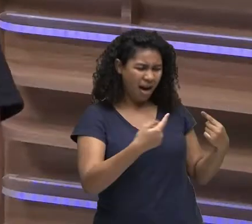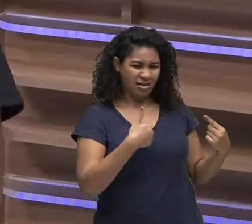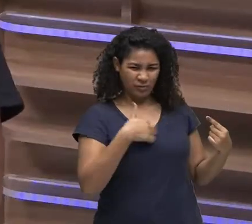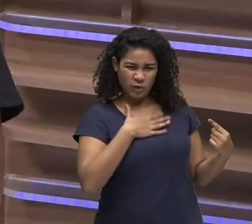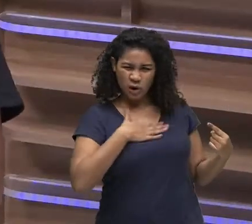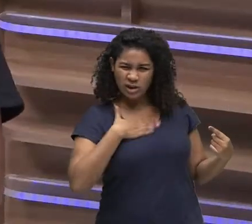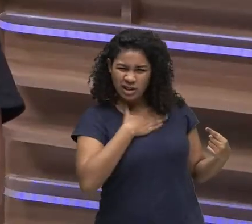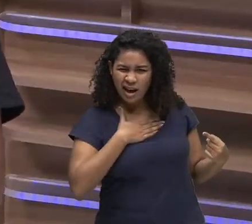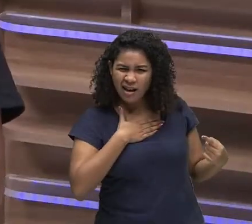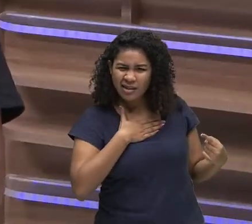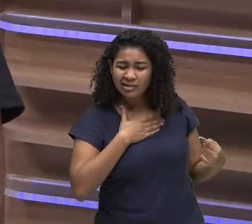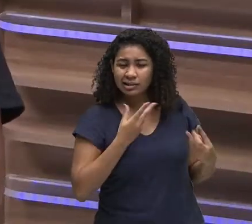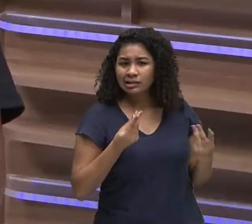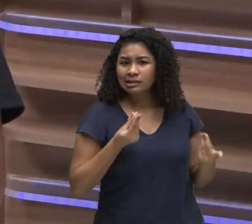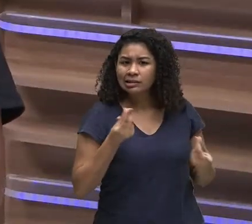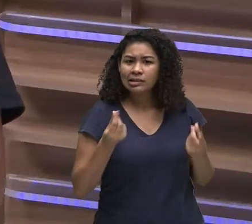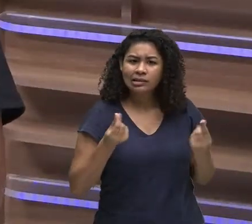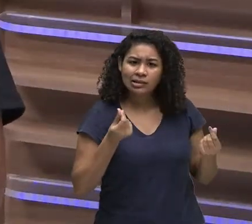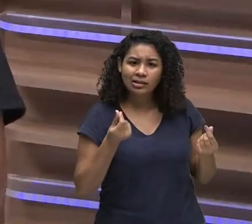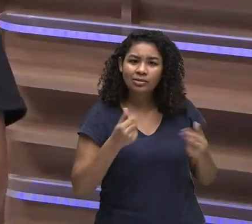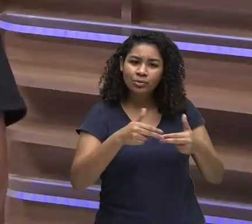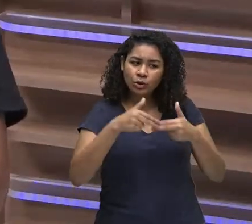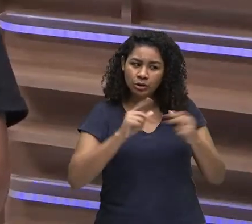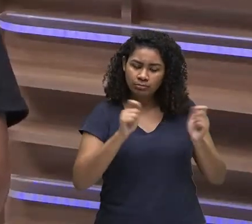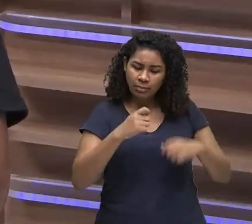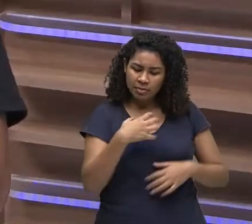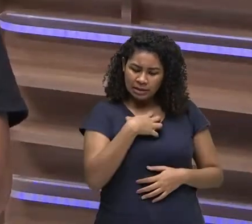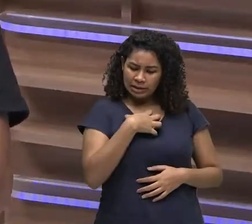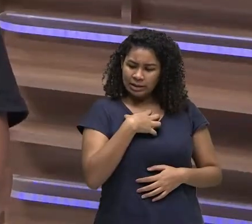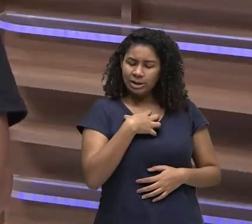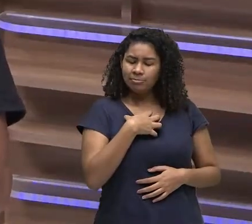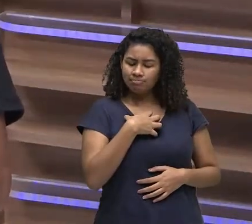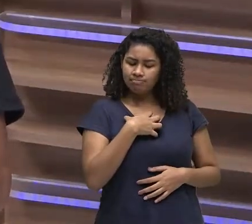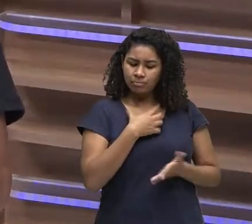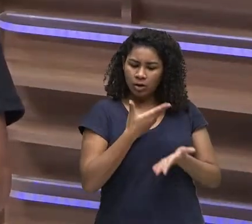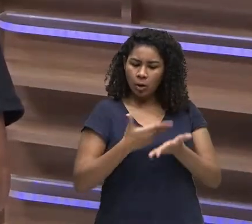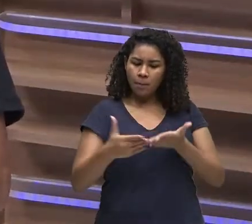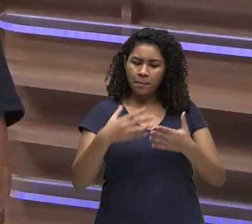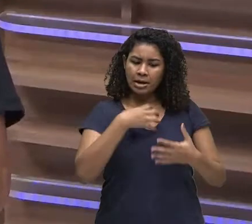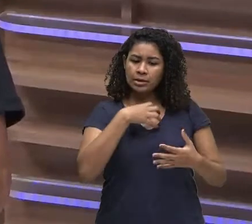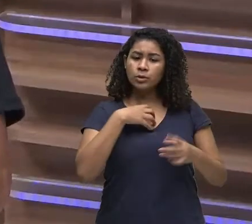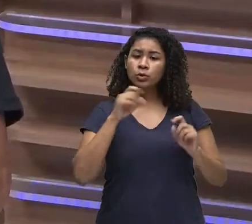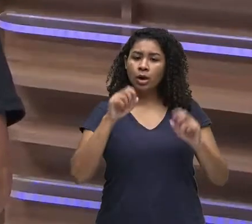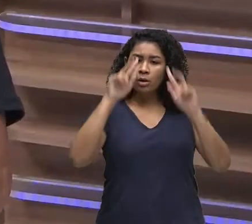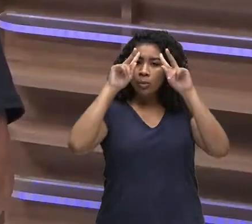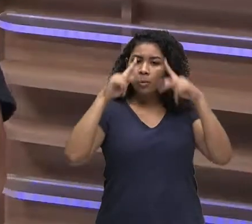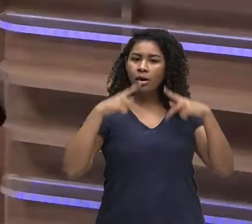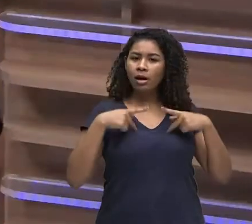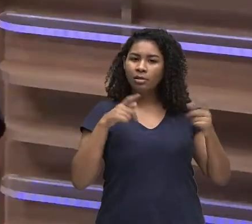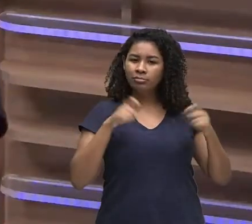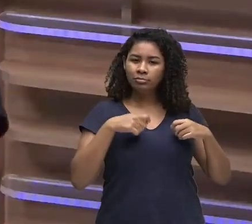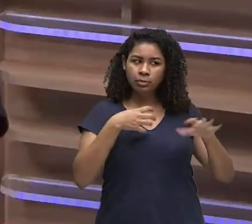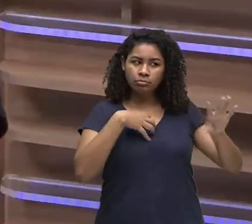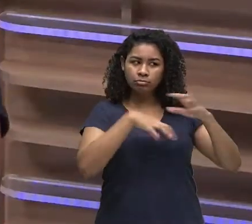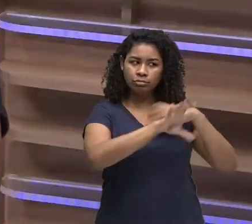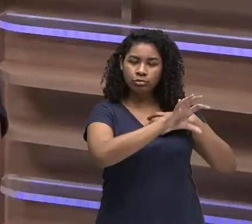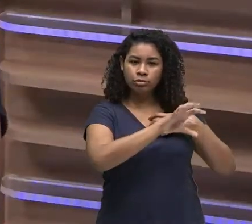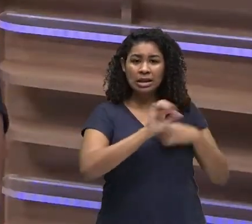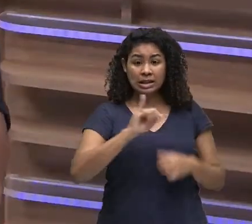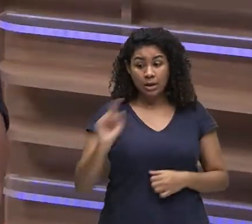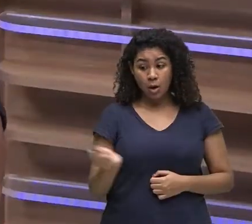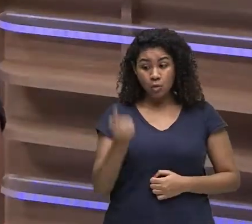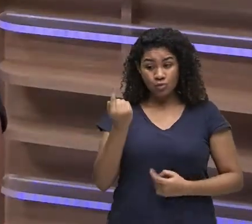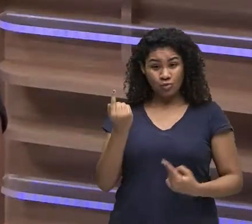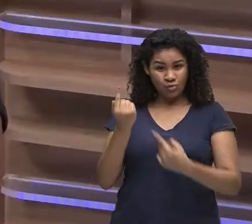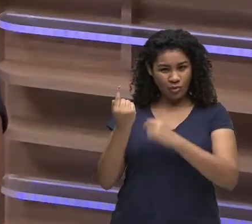Isso promove na gente um crescimento humano. Imagina que se todos os alunos, se um aluno aprender, a gente